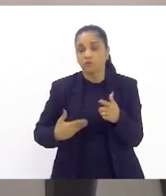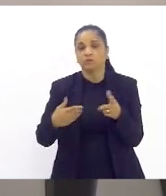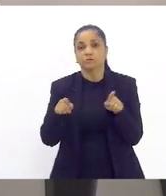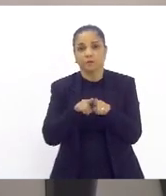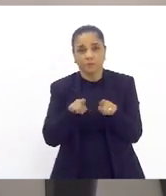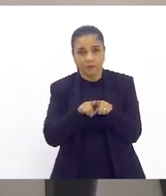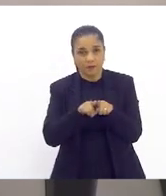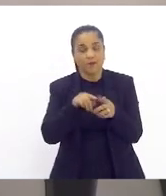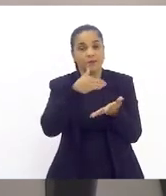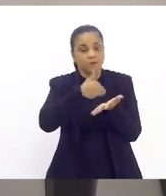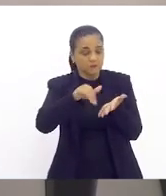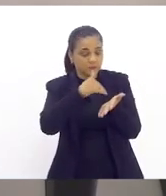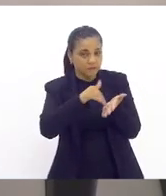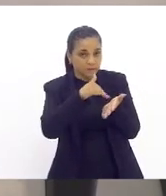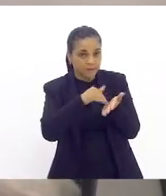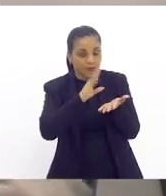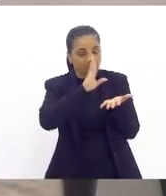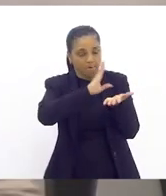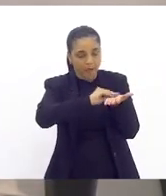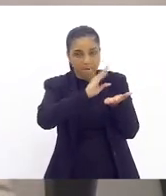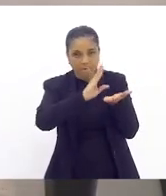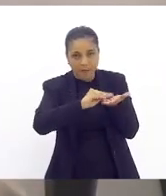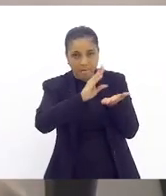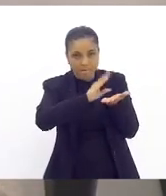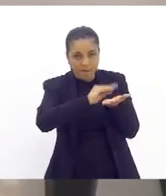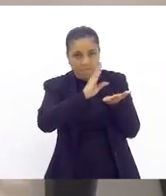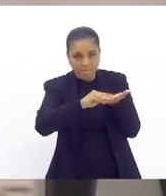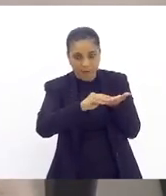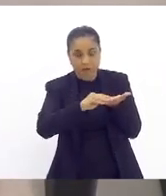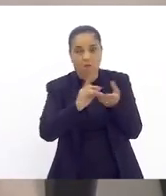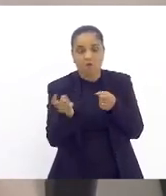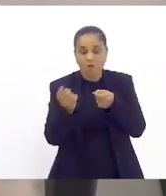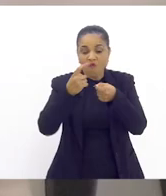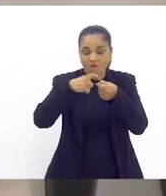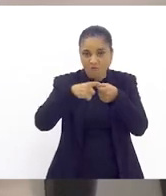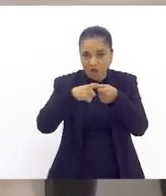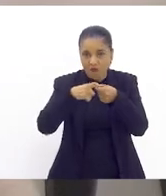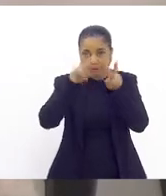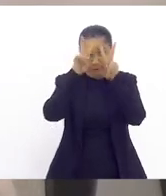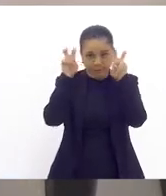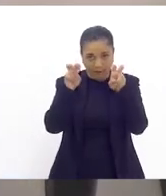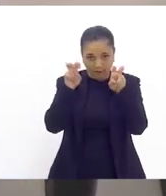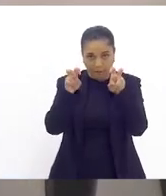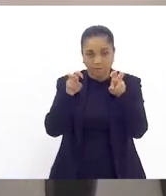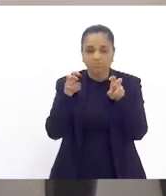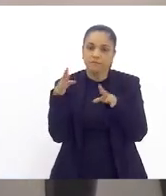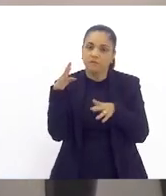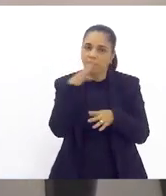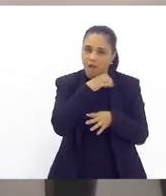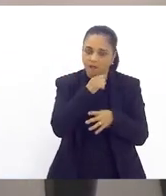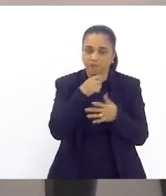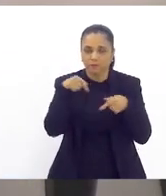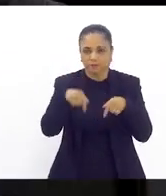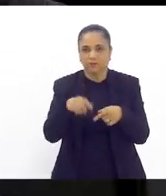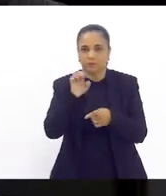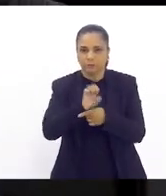esse convênio na pauta e a gente Execute essa esse convênio mais rápido possível